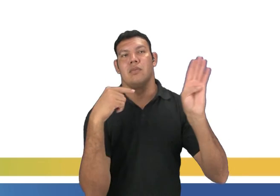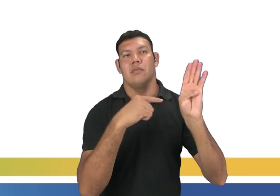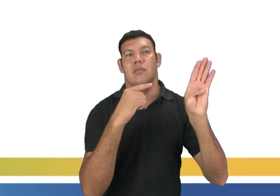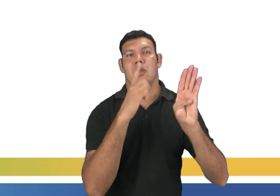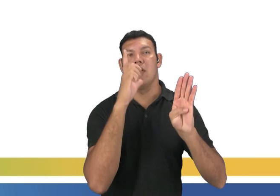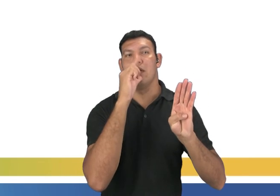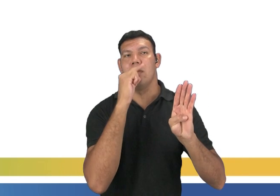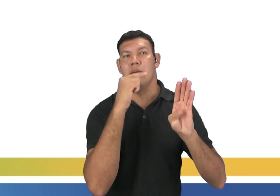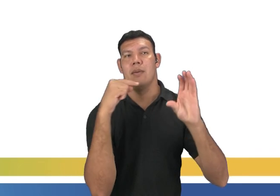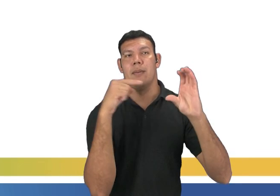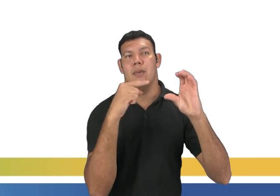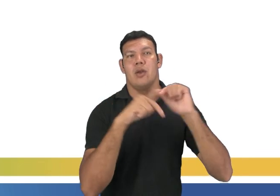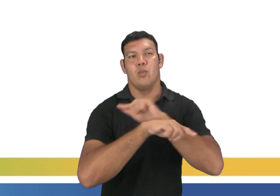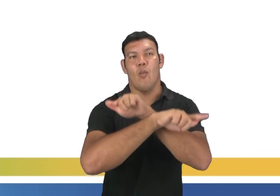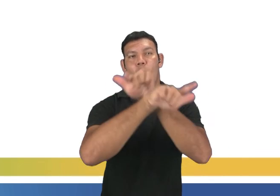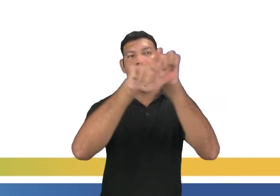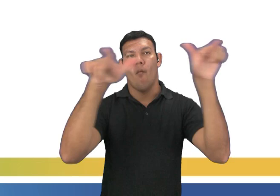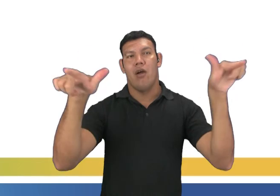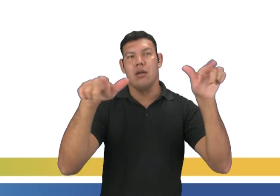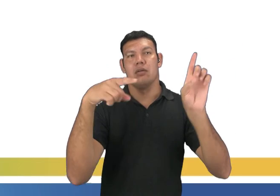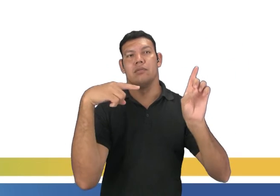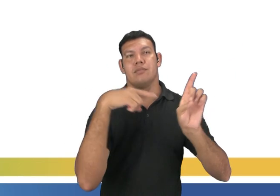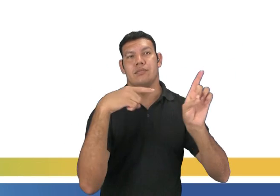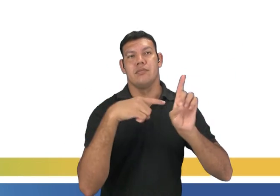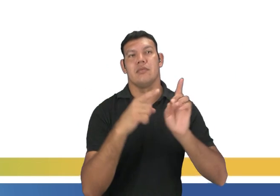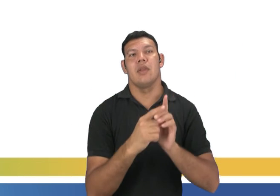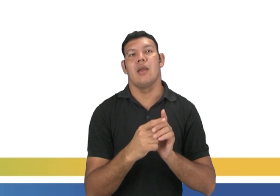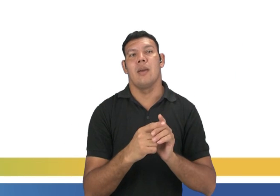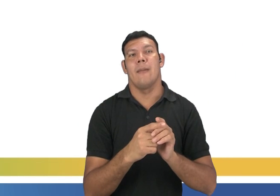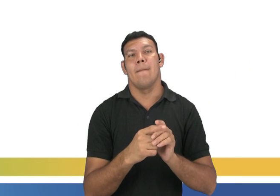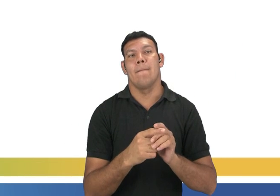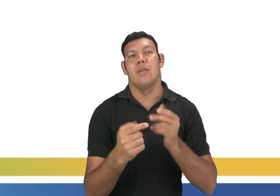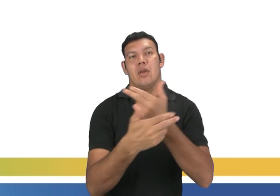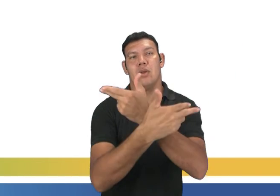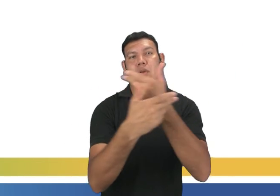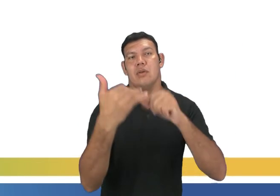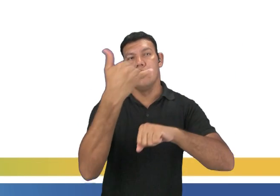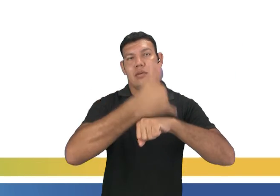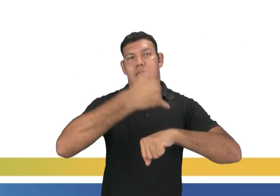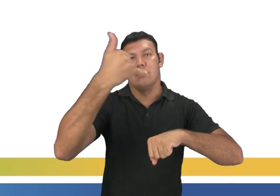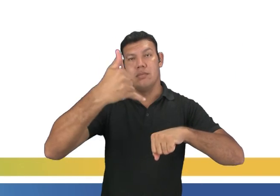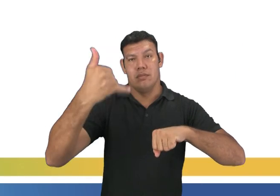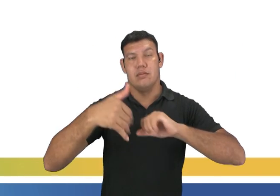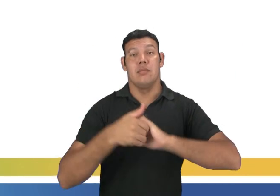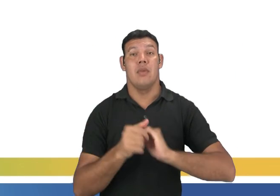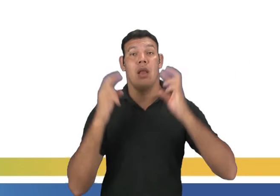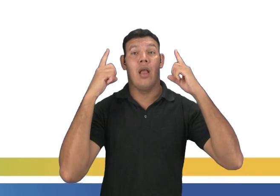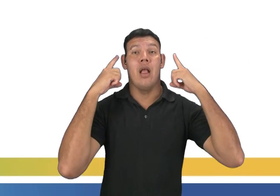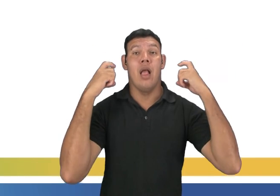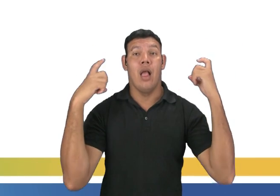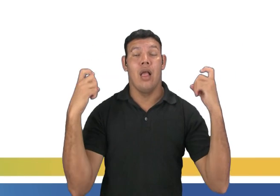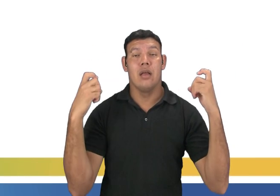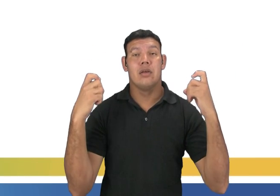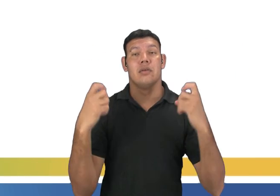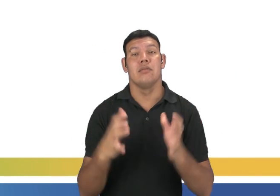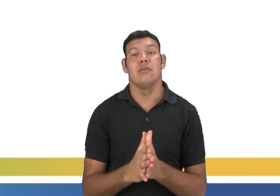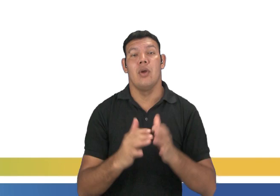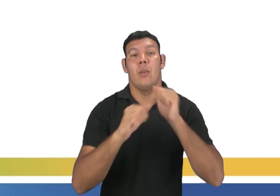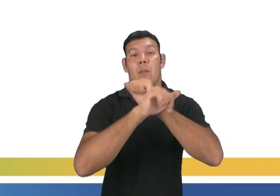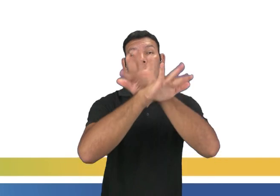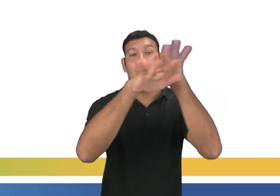aí. Inclusive, eu falei que é muito cobrado. Nas ondas sonoras, ela não se propaga